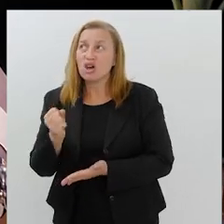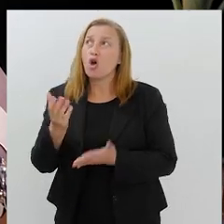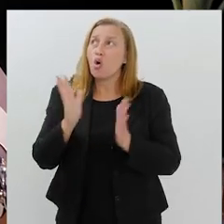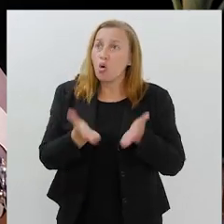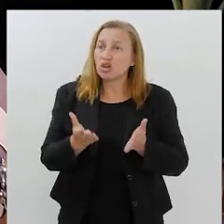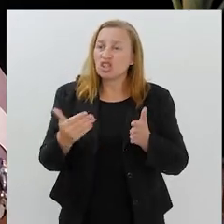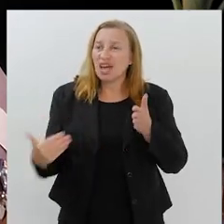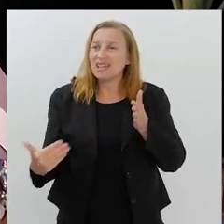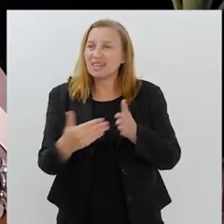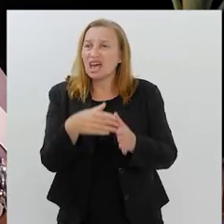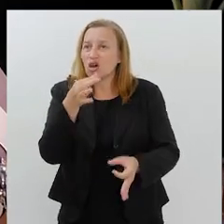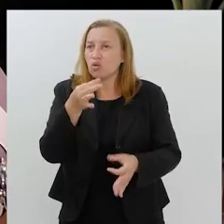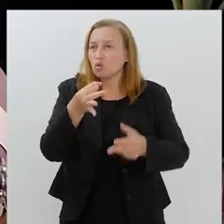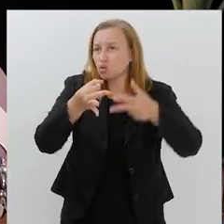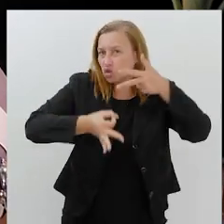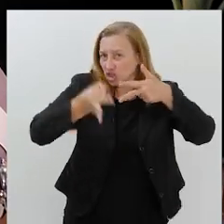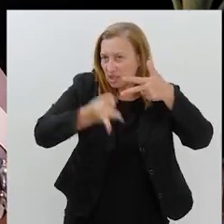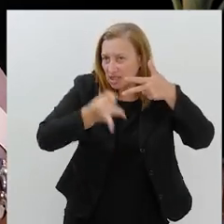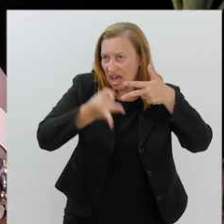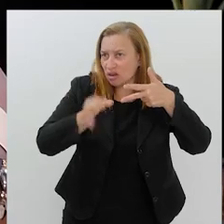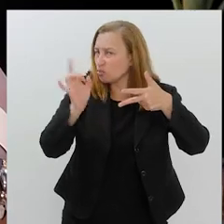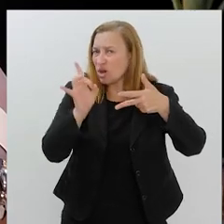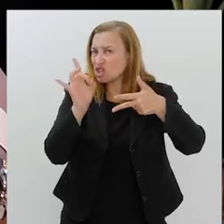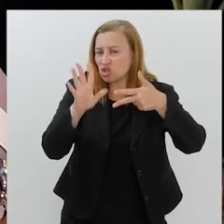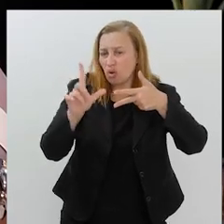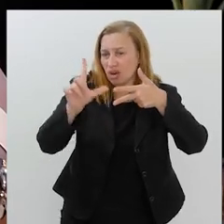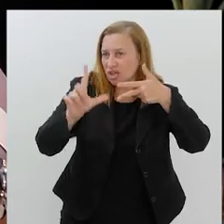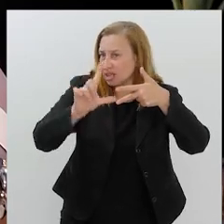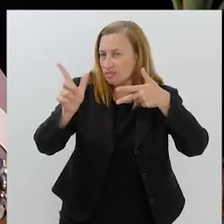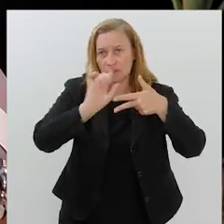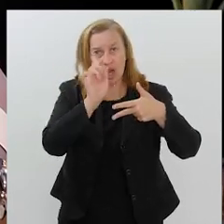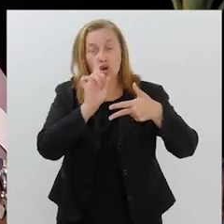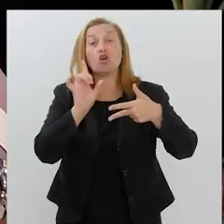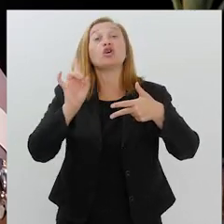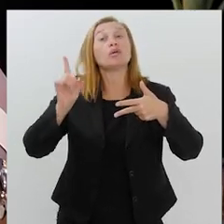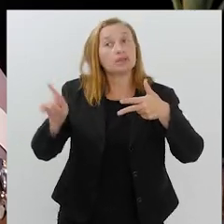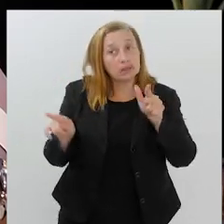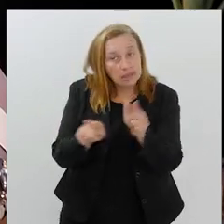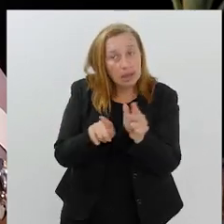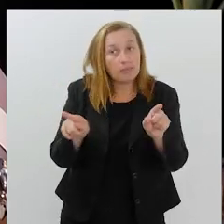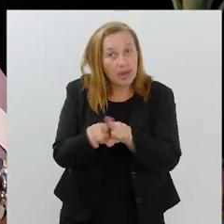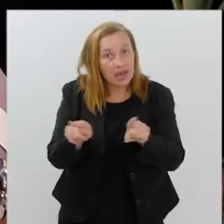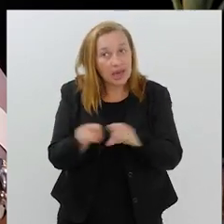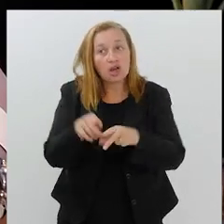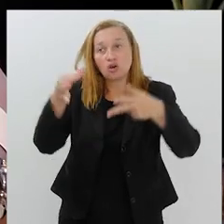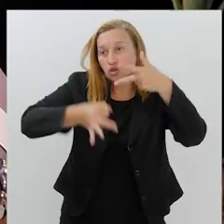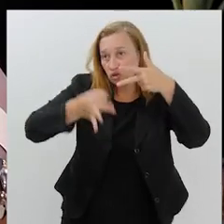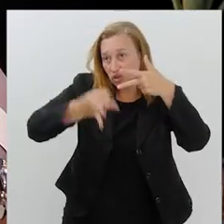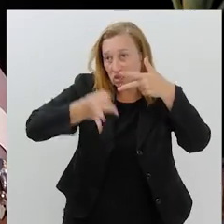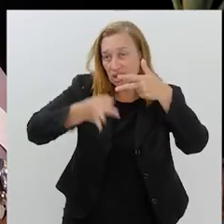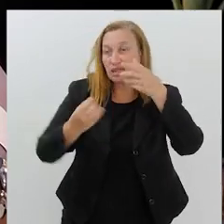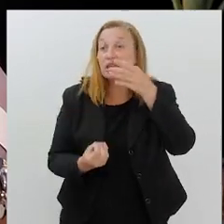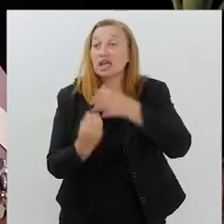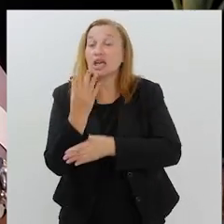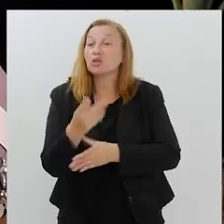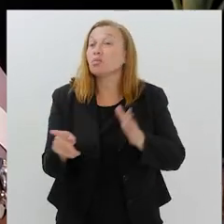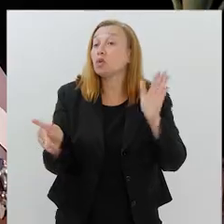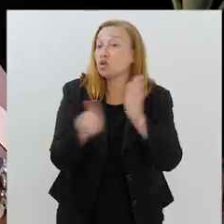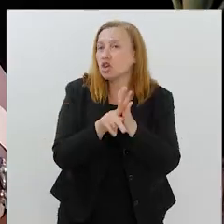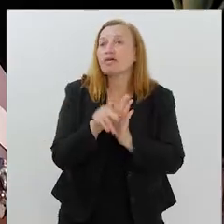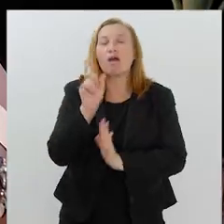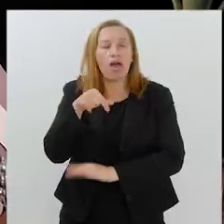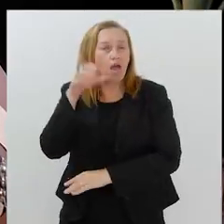judiciário não é só o legislativo não o judiciário tá começando a fazer uma série de projetos que eu acho que isso é